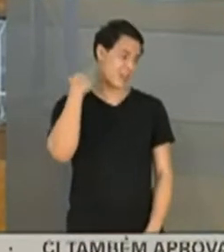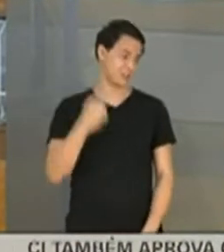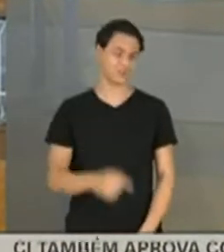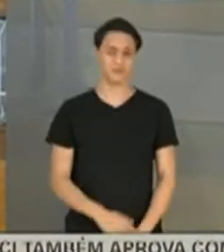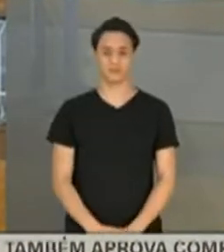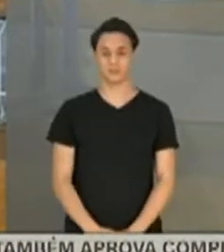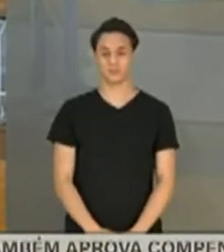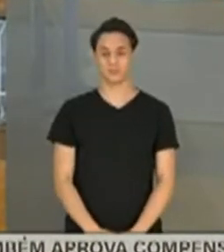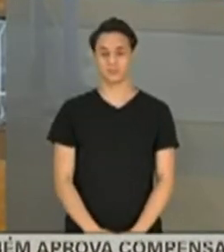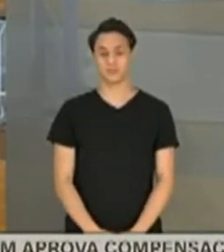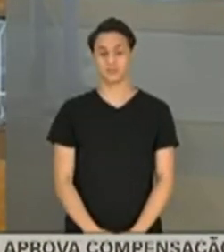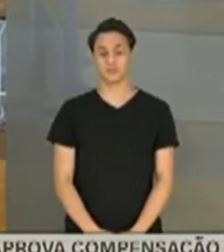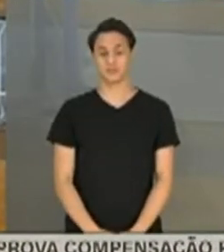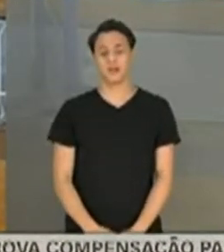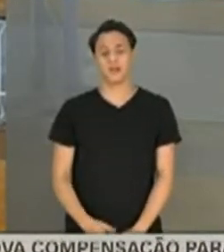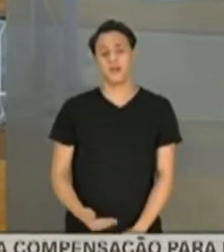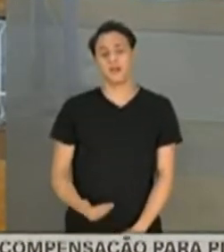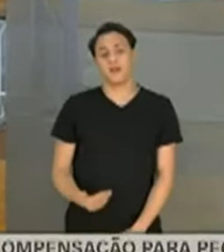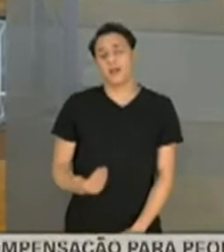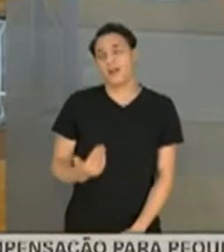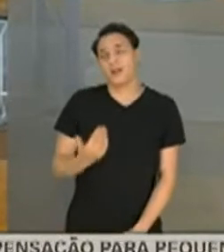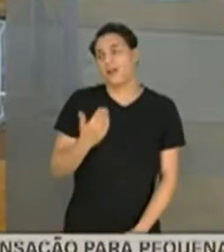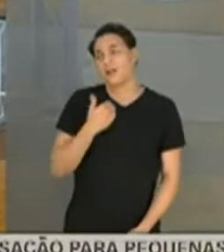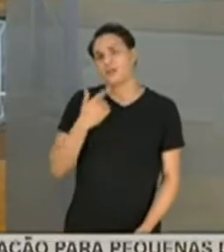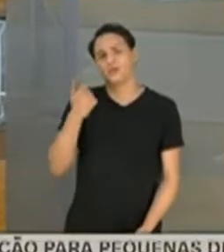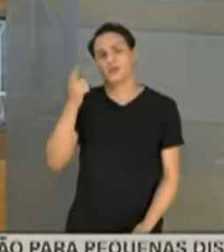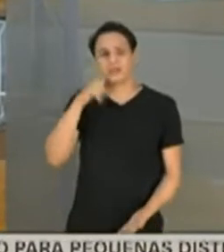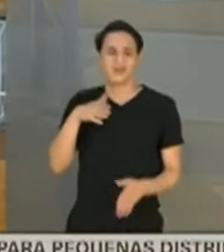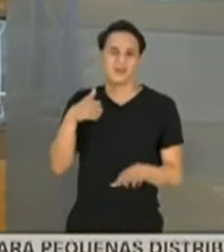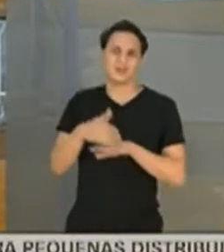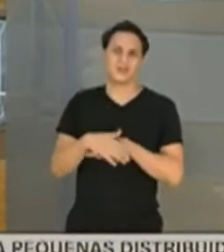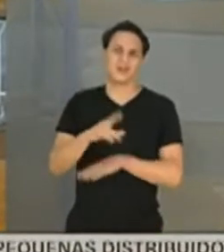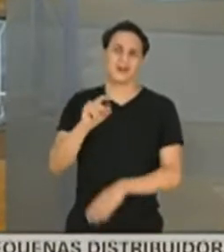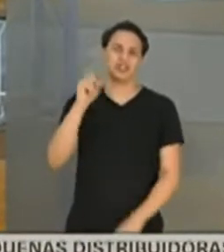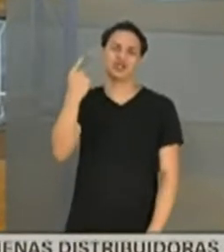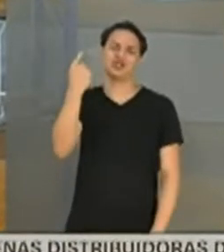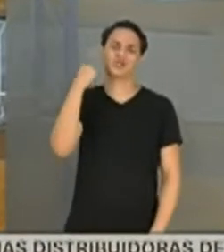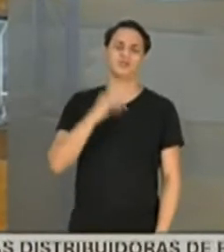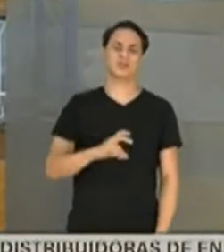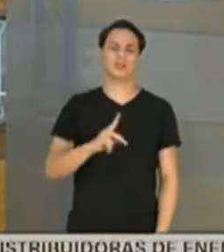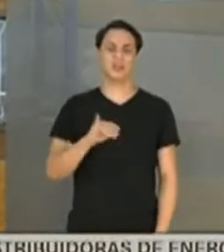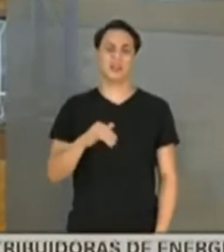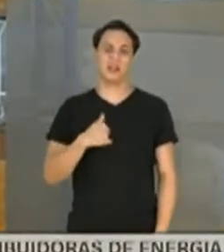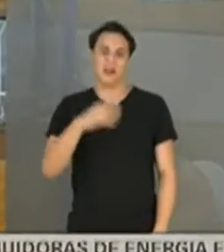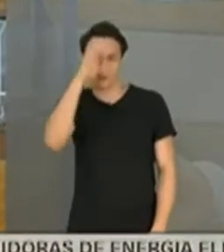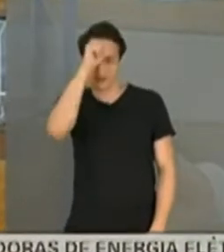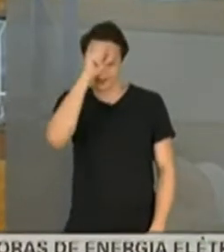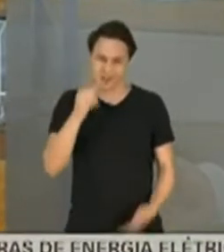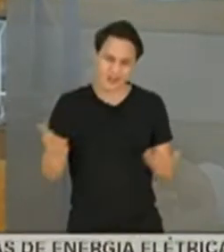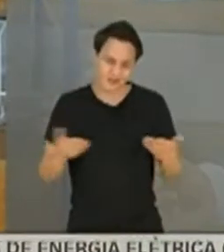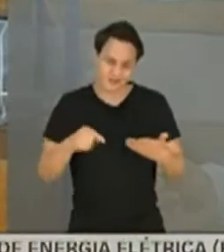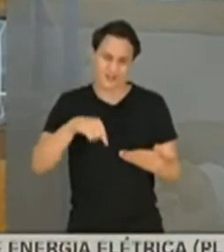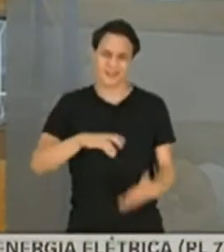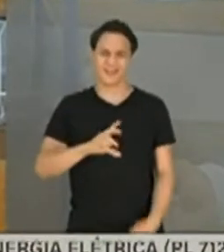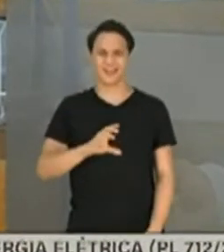Eu não pude participar das outras CPIs, não tive essa oportunidade, estou aprendendo muito aqui